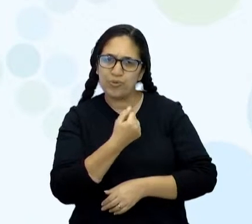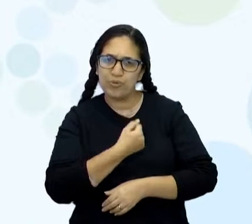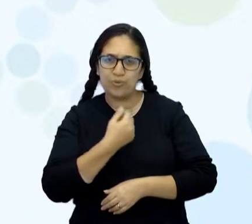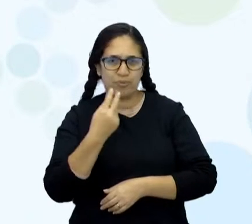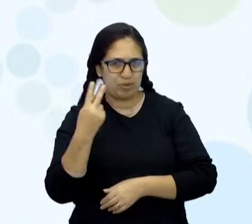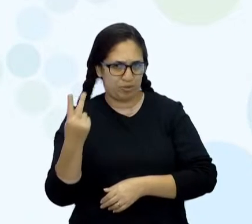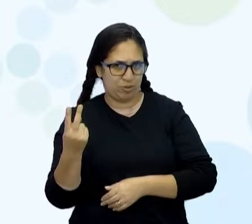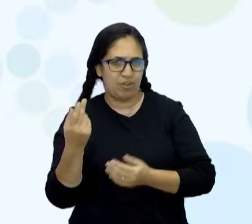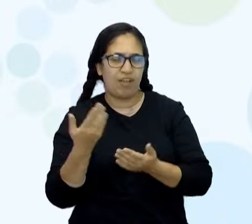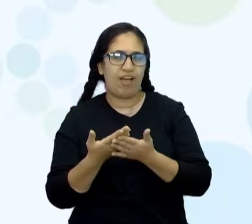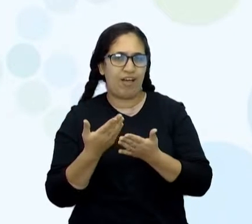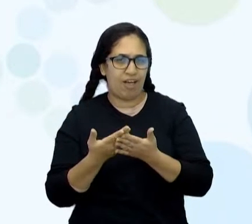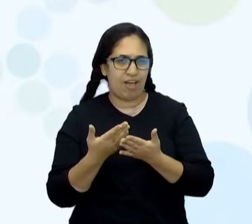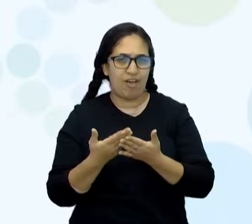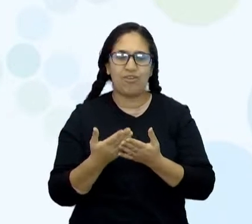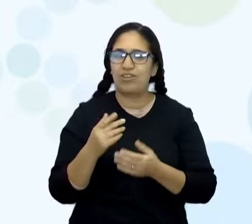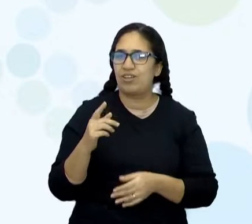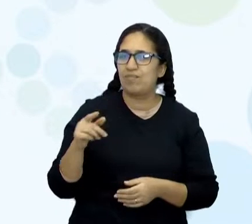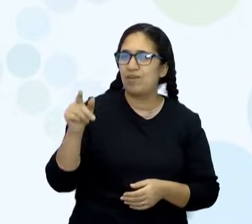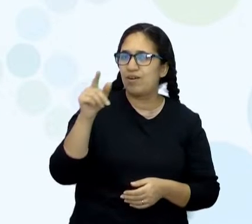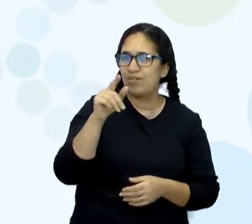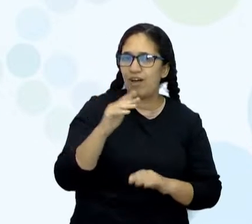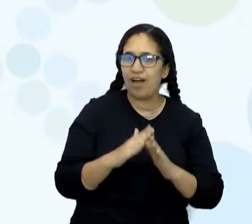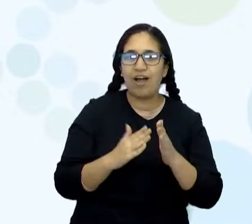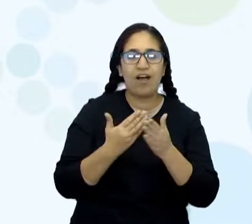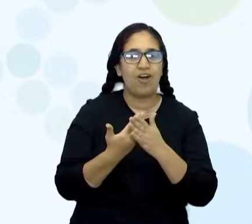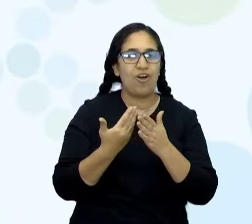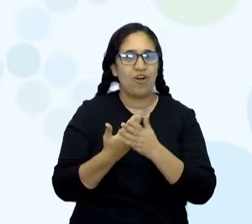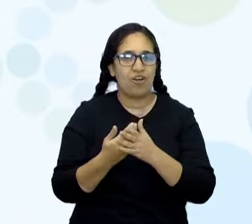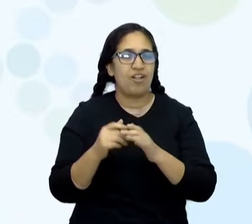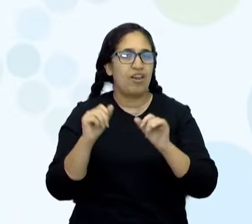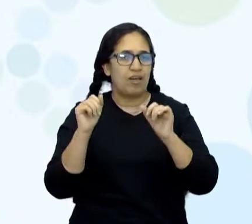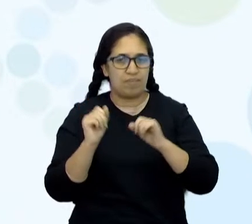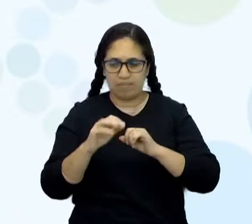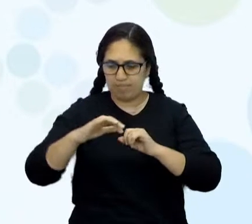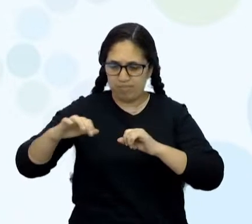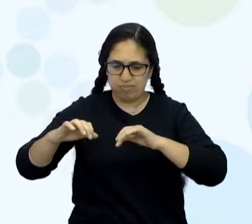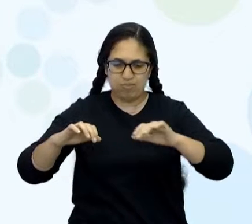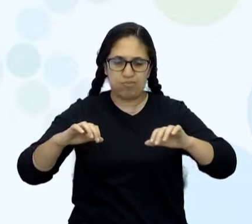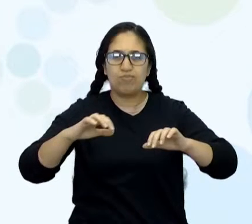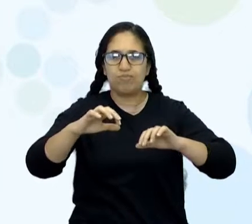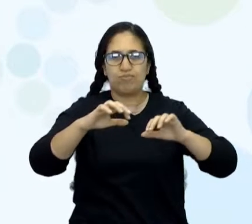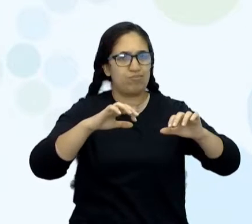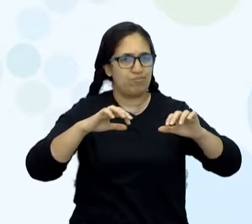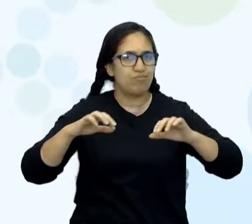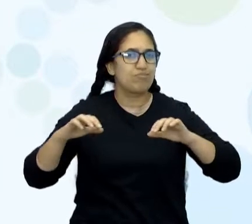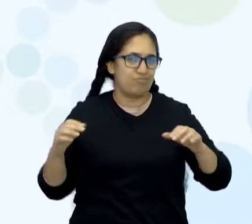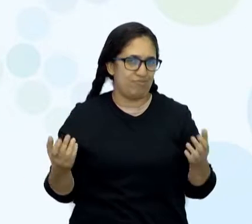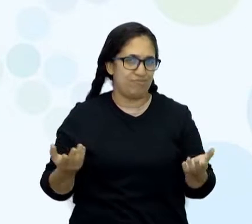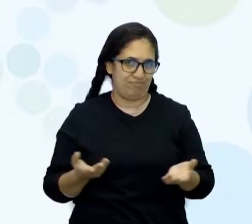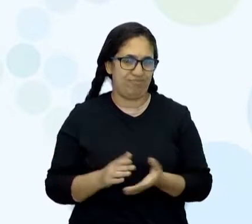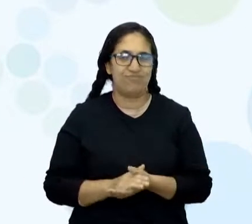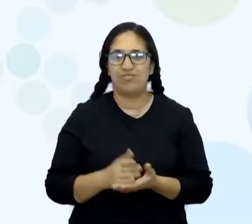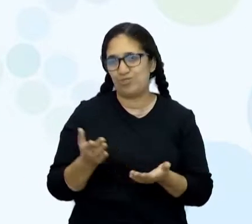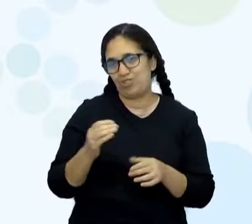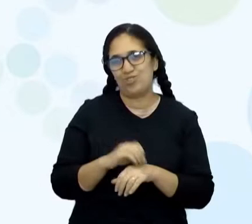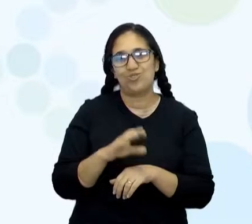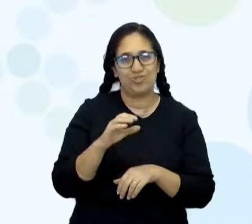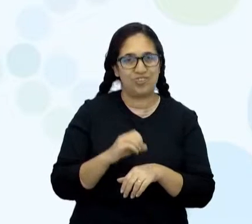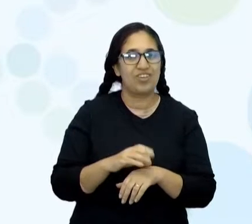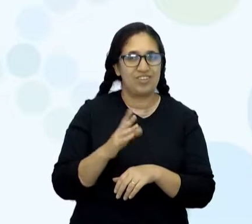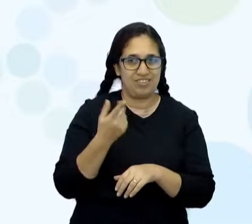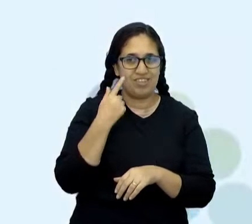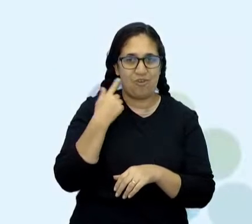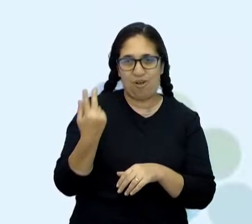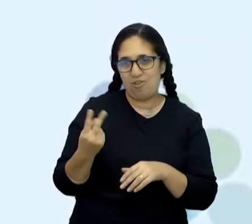essa aula, mas que para vocês aí na escola vocês podem desmembrar aí essa sugestão que eu estou dando para vocês hoje, essa proposta de